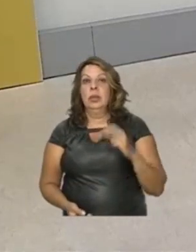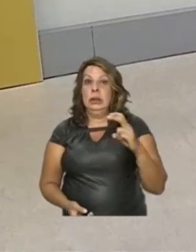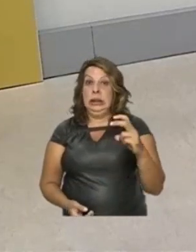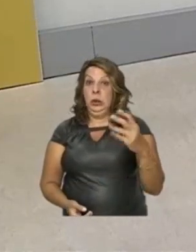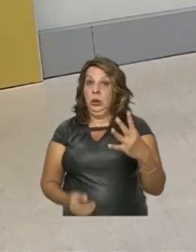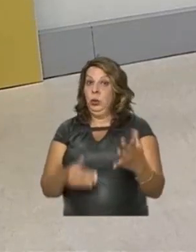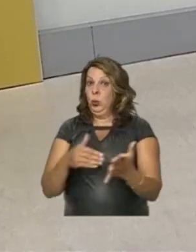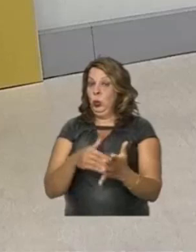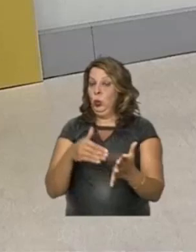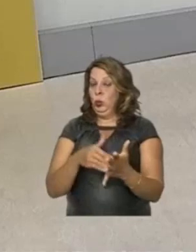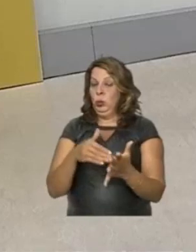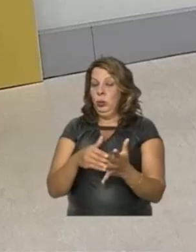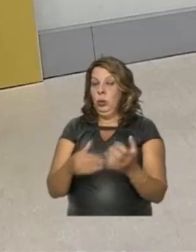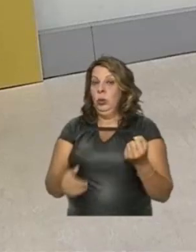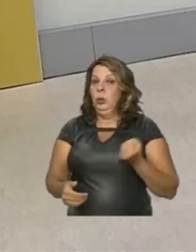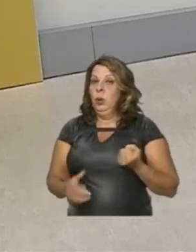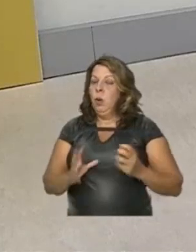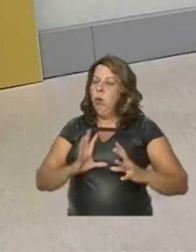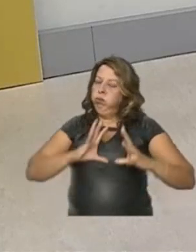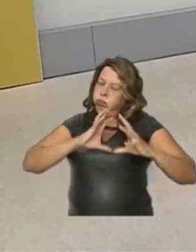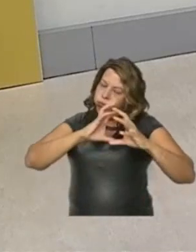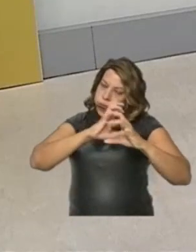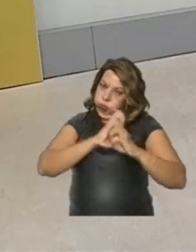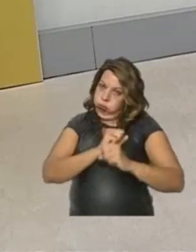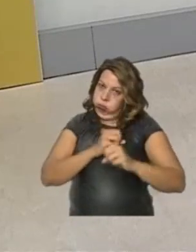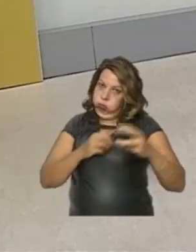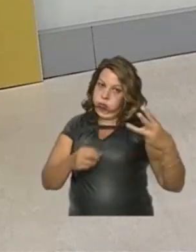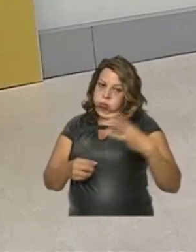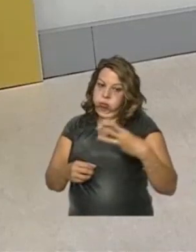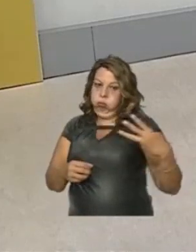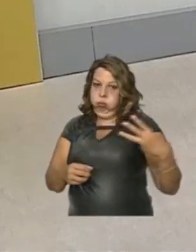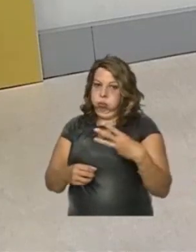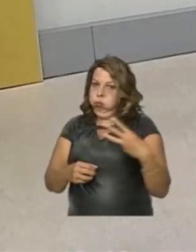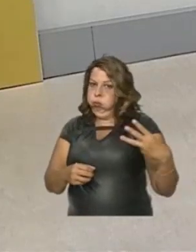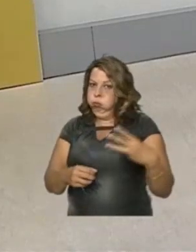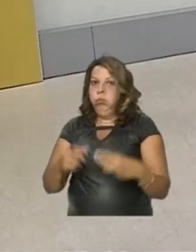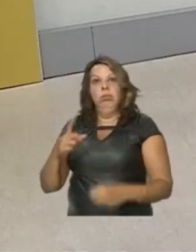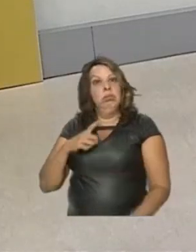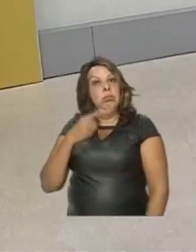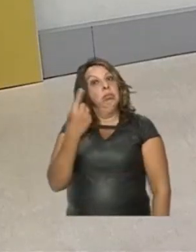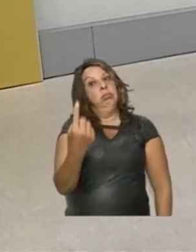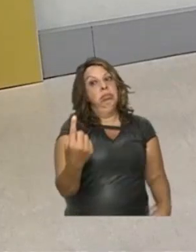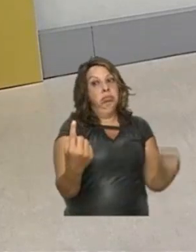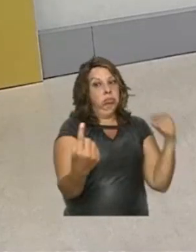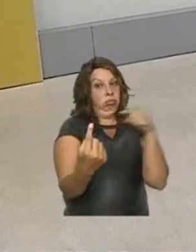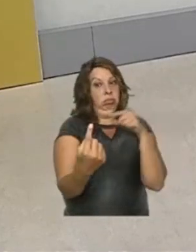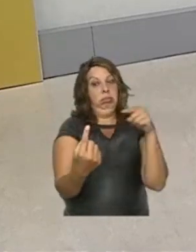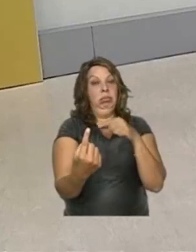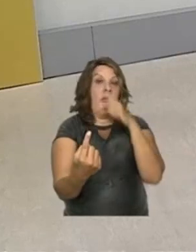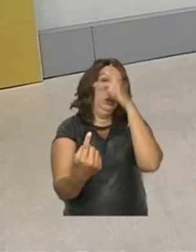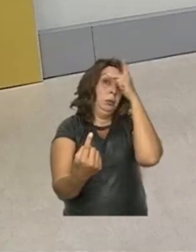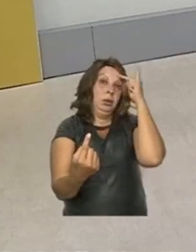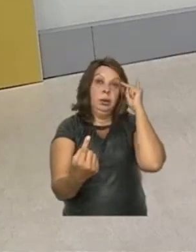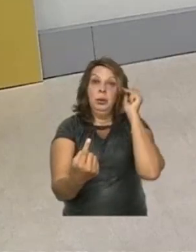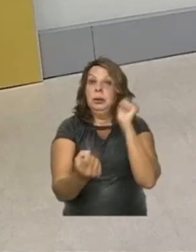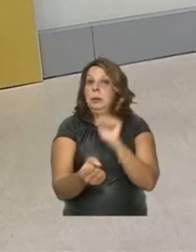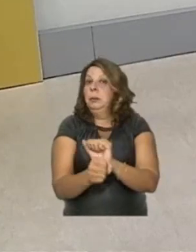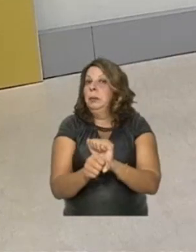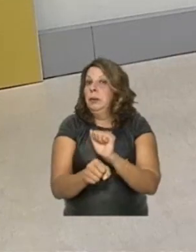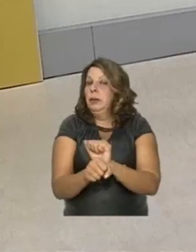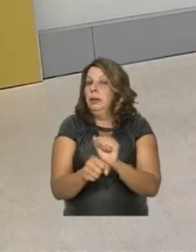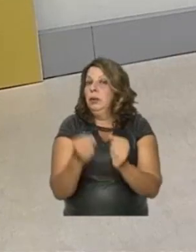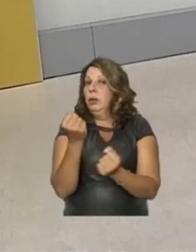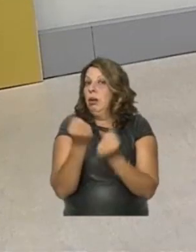foi a última bolinha chamada no total de 33 bolas que já saíram. Tem um título na expectativa aí por esse Onix